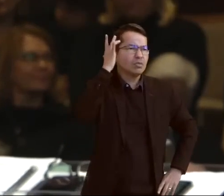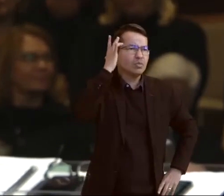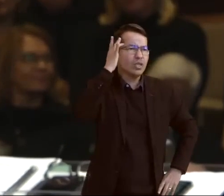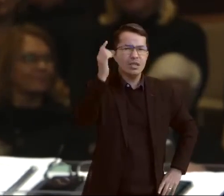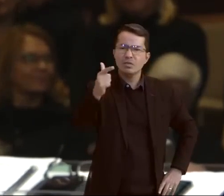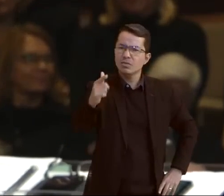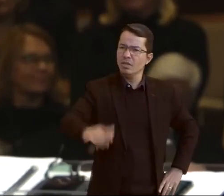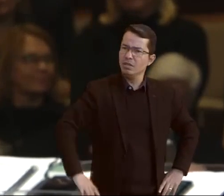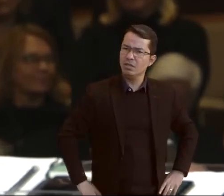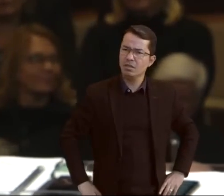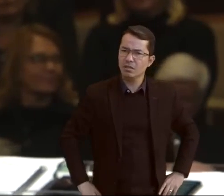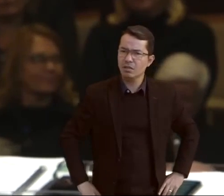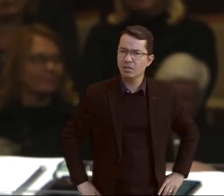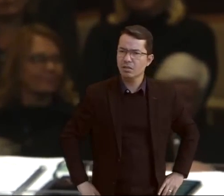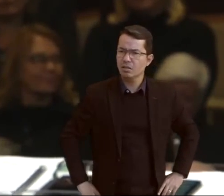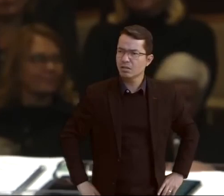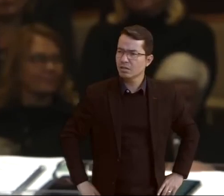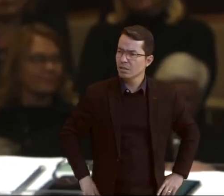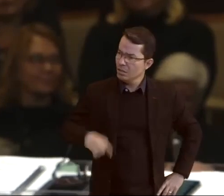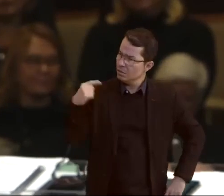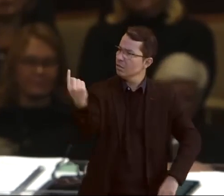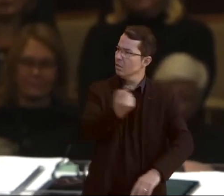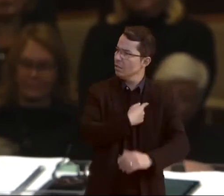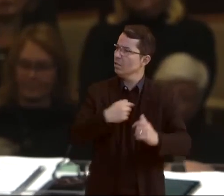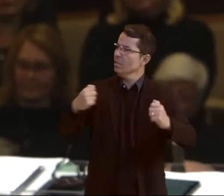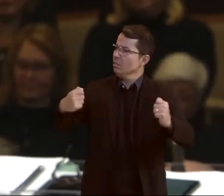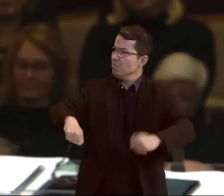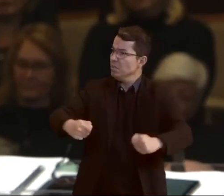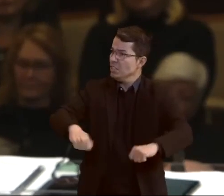uma destas decisões e sendo